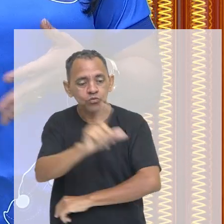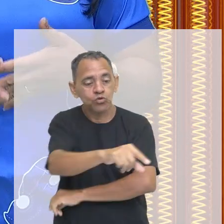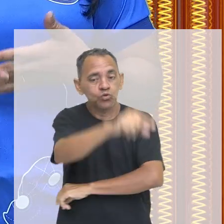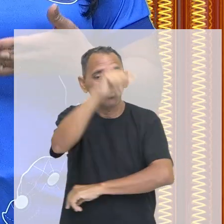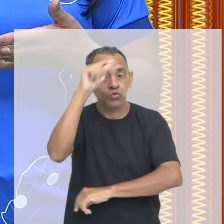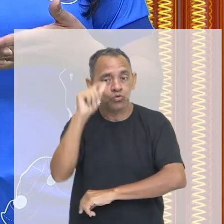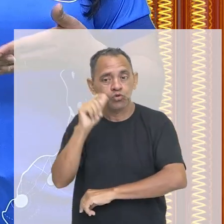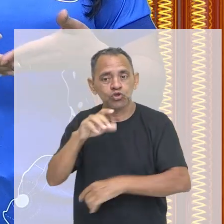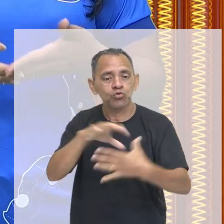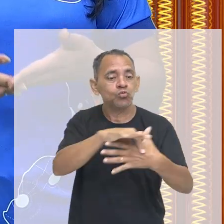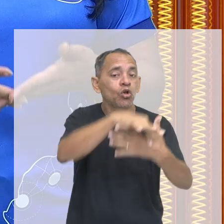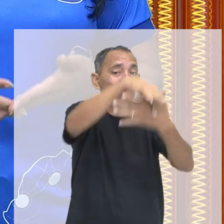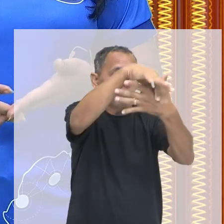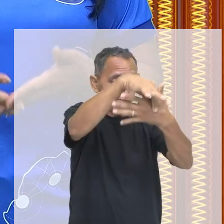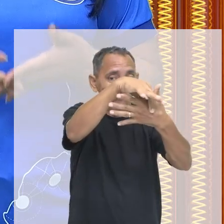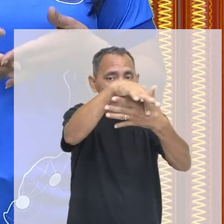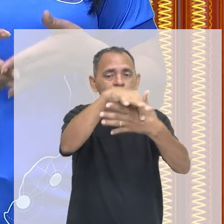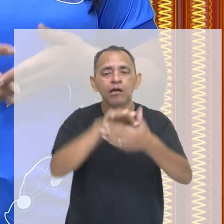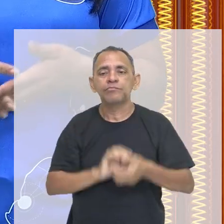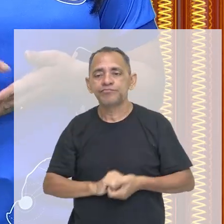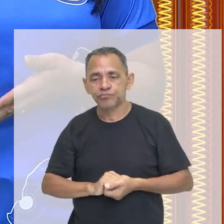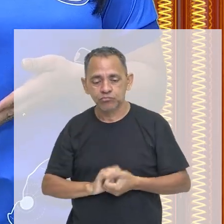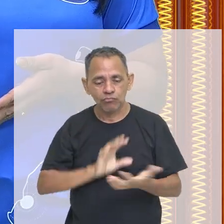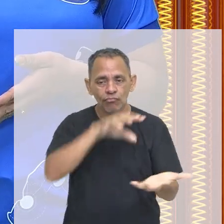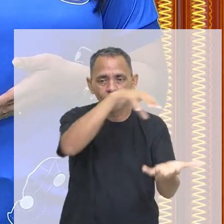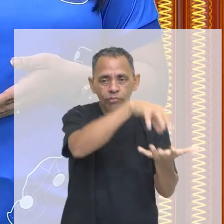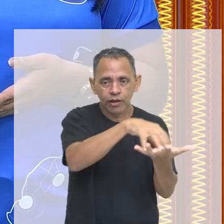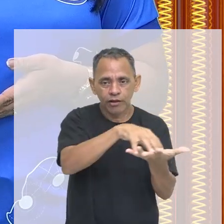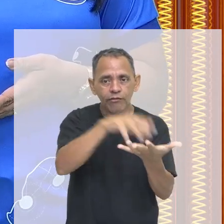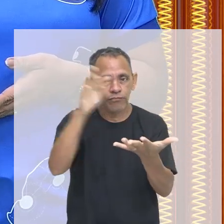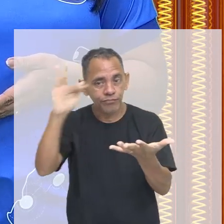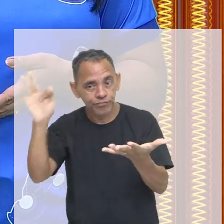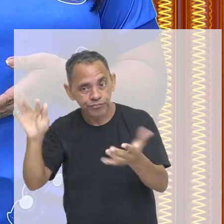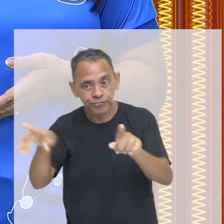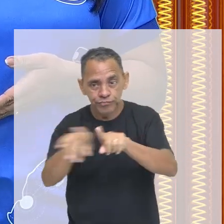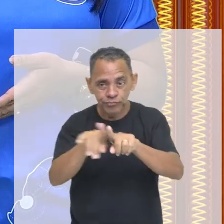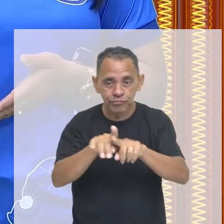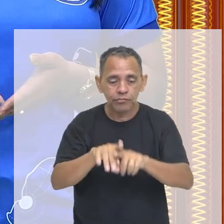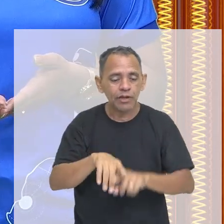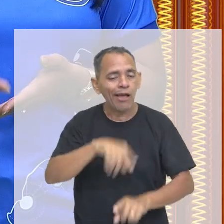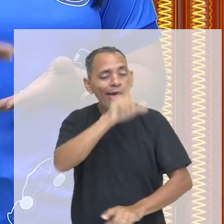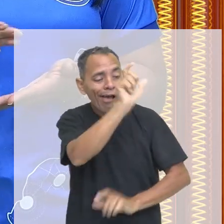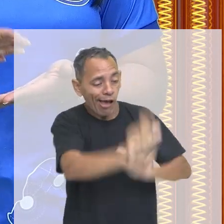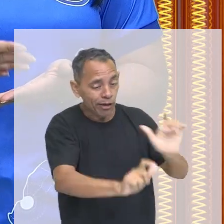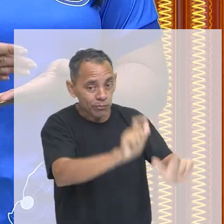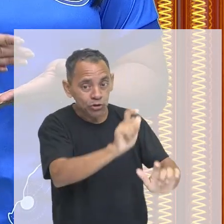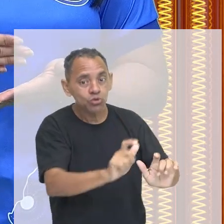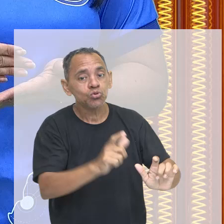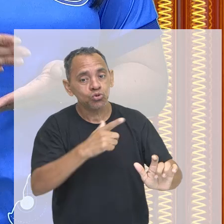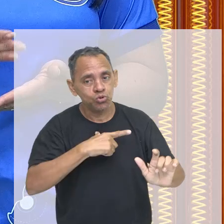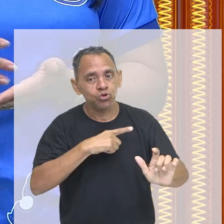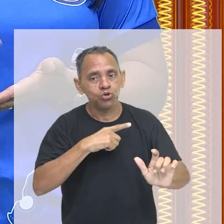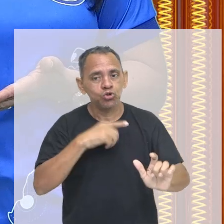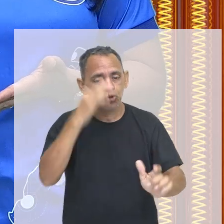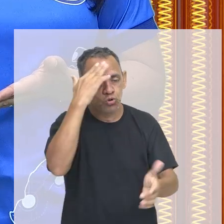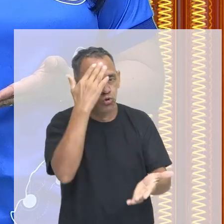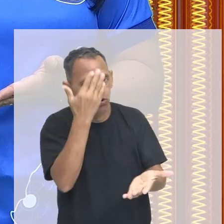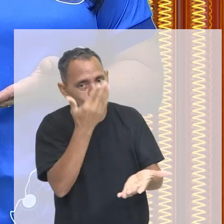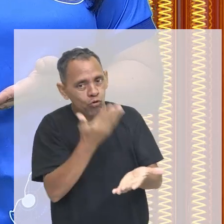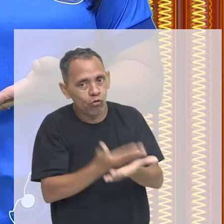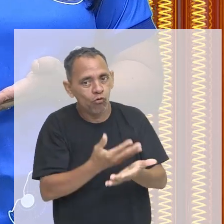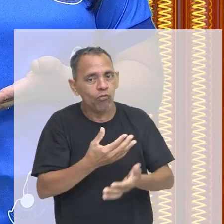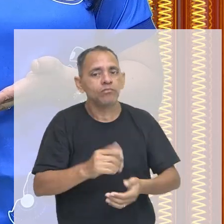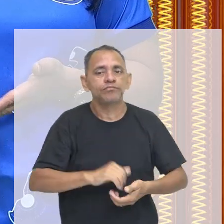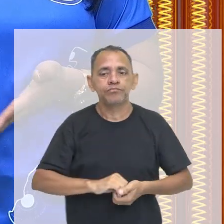interventores, pessoas nomeadas para chefiar as unidades federativas. E claro que essas pessoas deveriam ser de